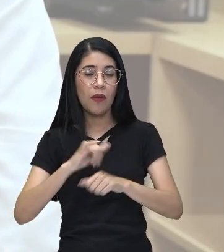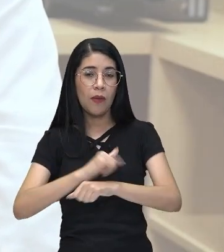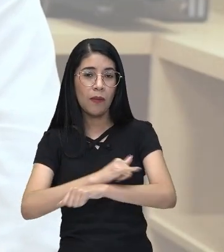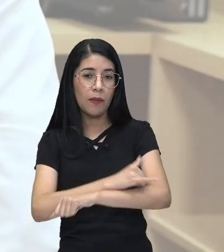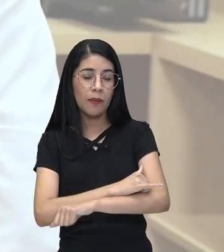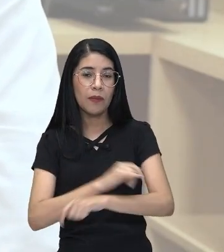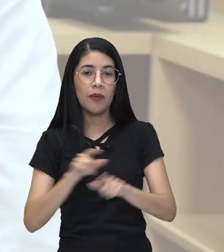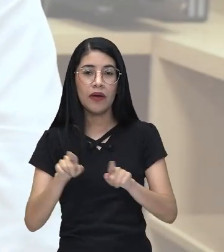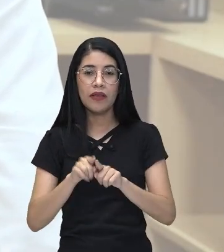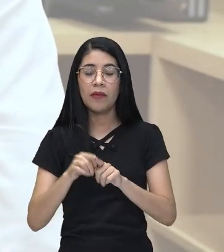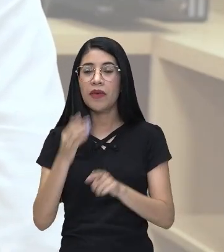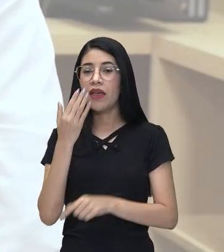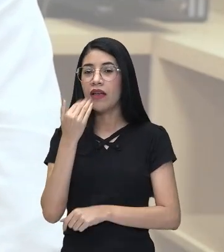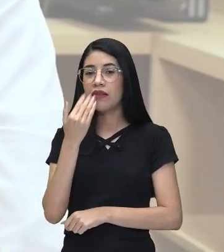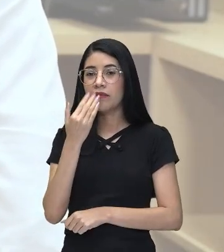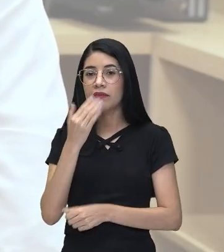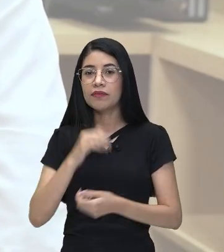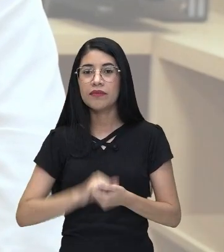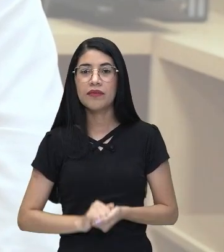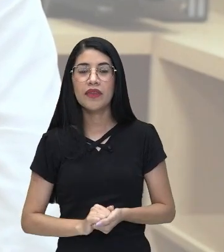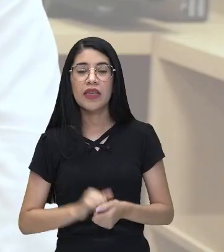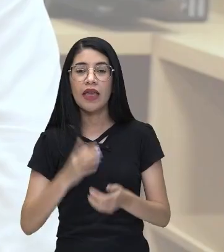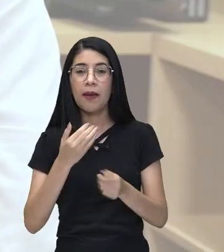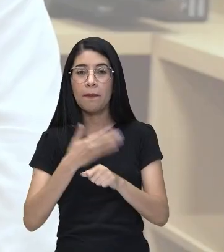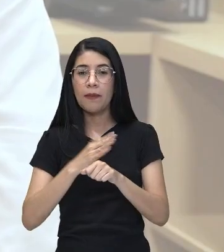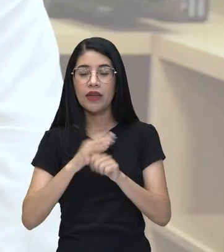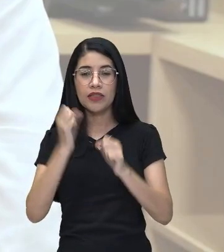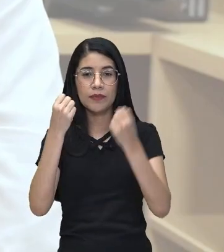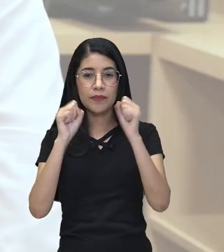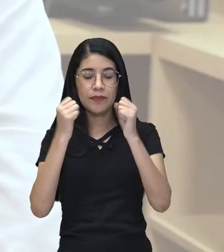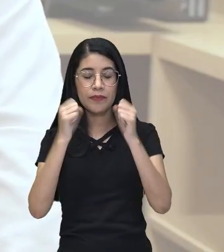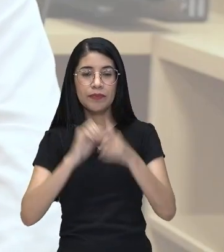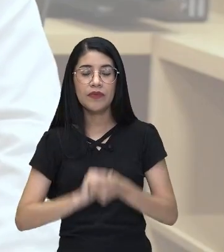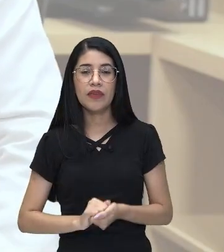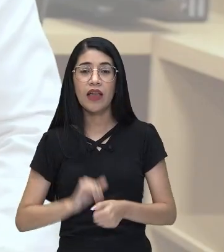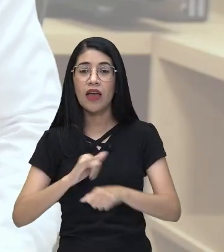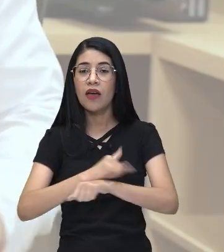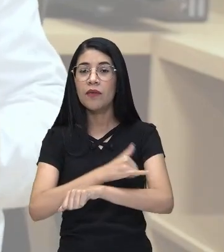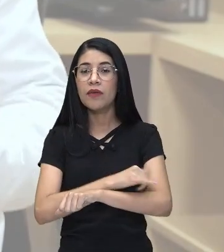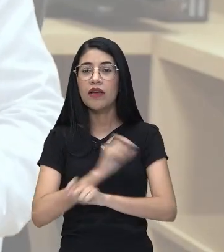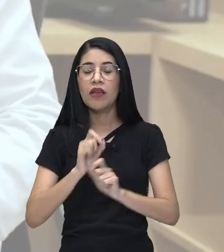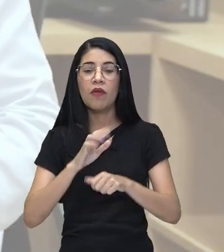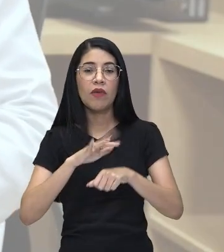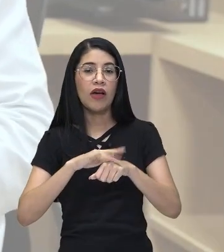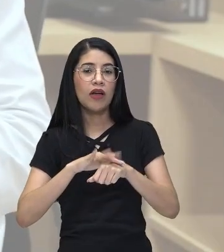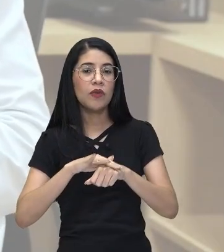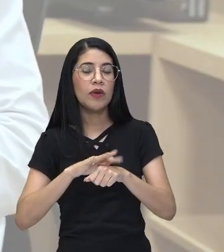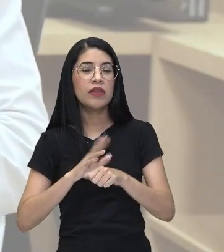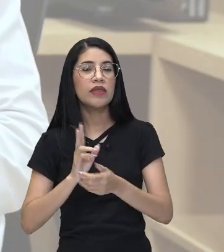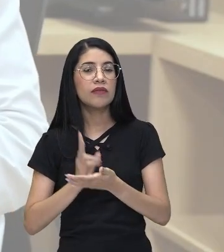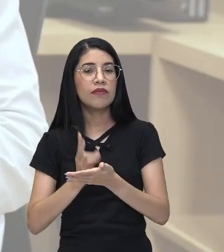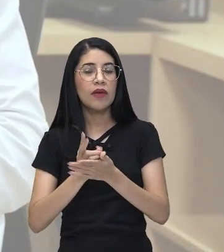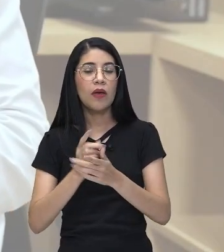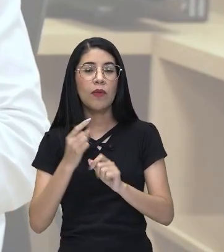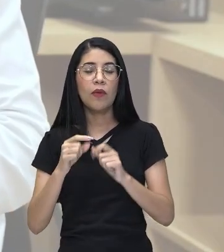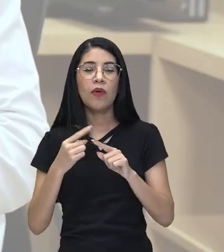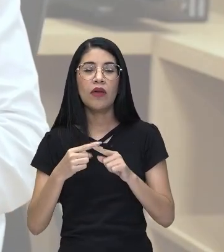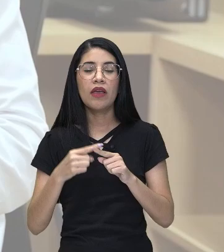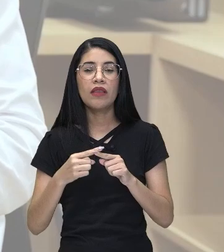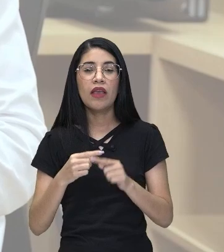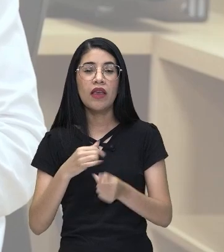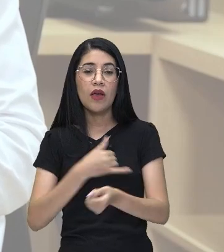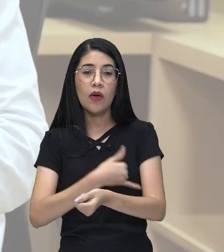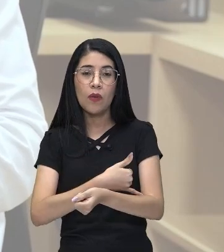obesidade, alimentação e exercício físico. A obesidade, ela é uma doença crônica causada pelo excesso de